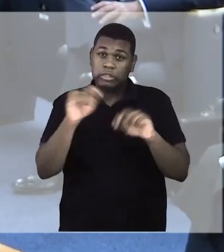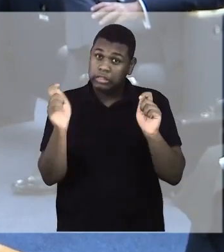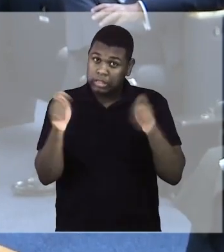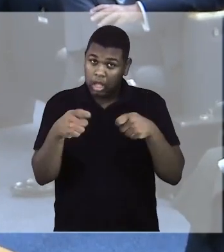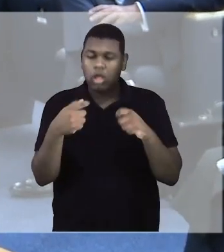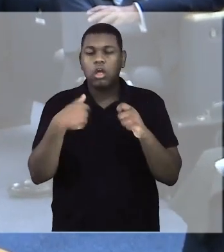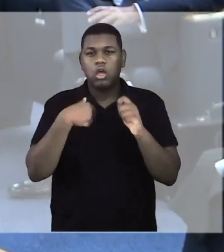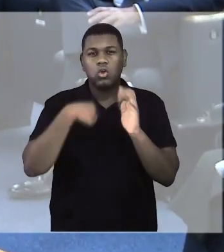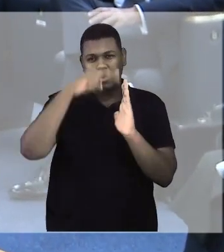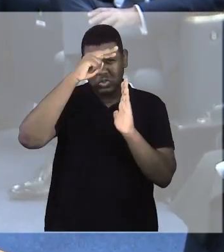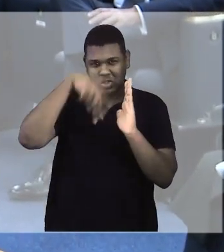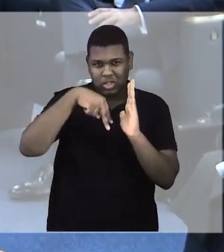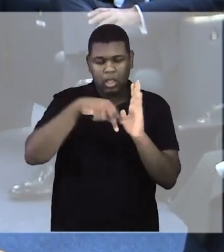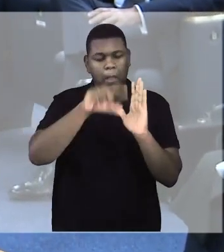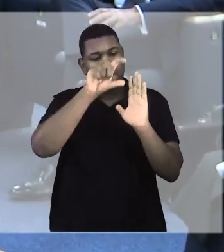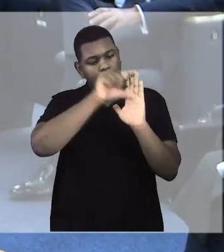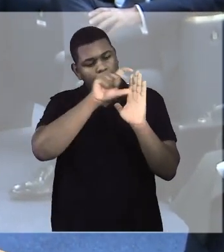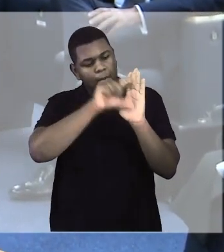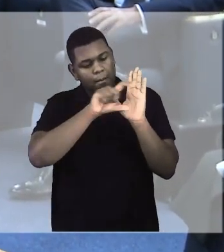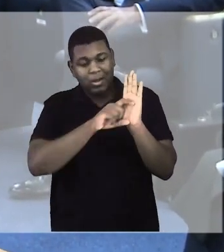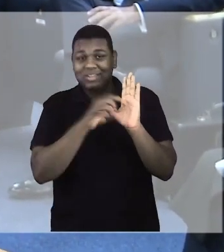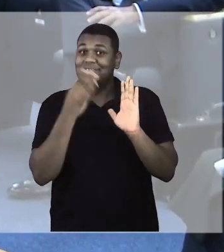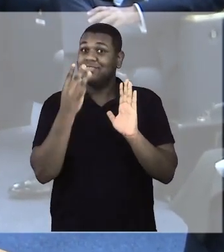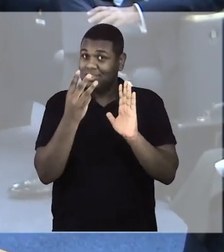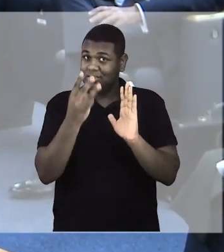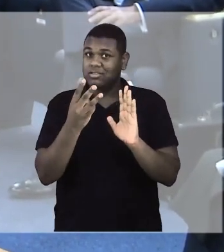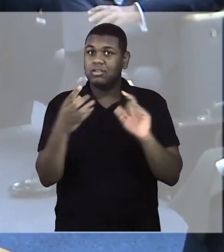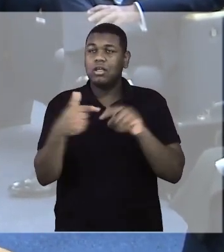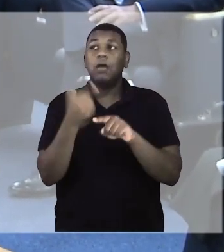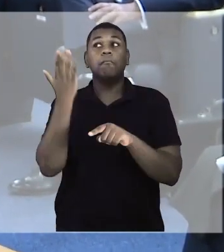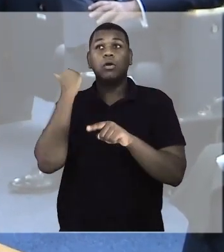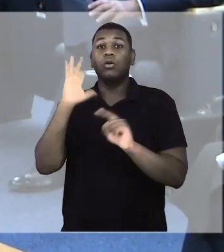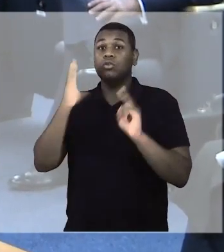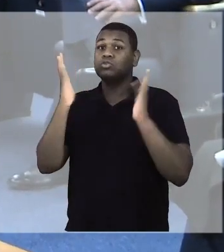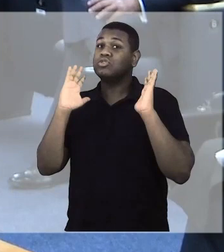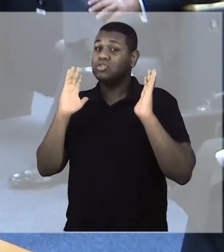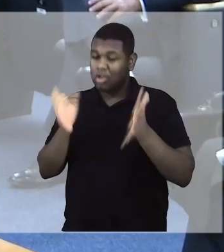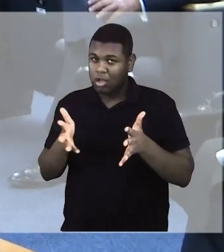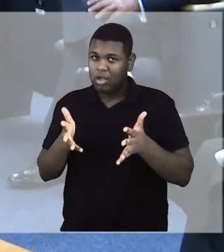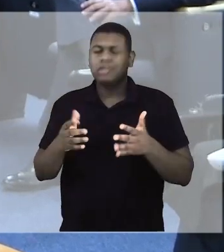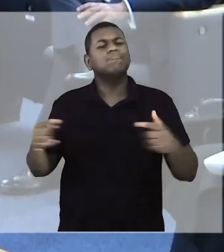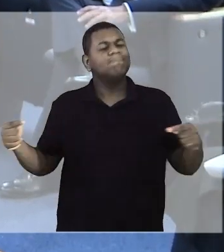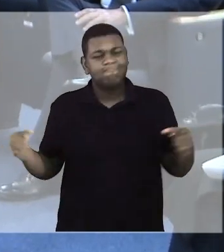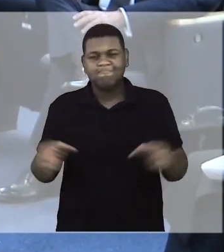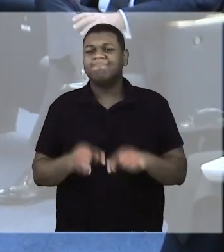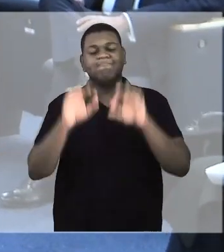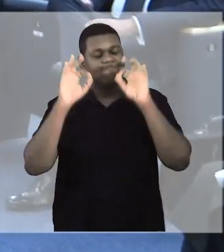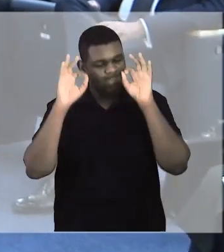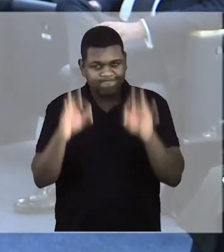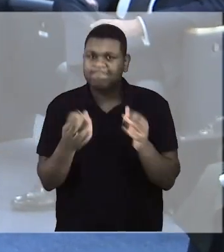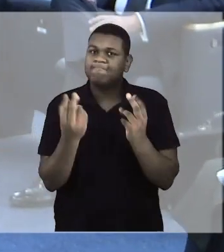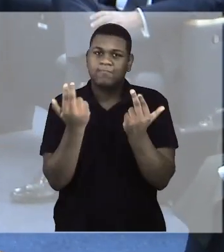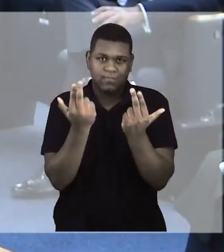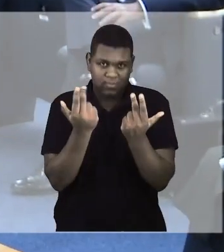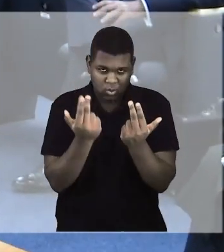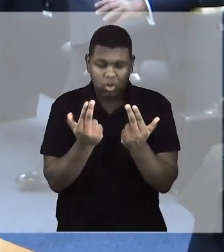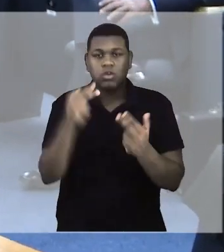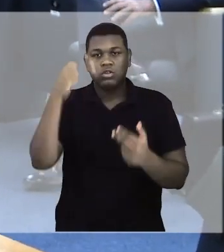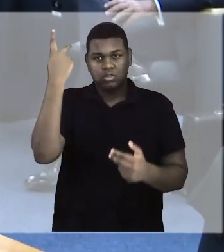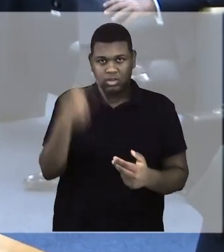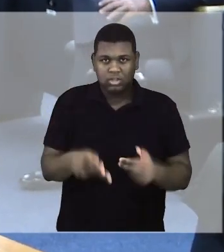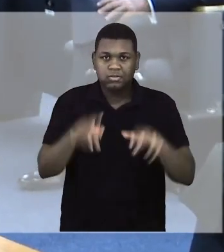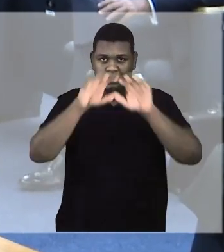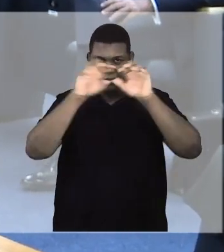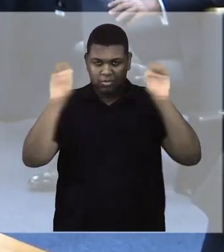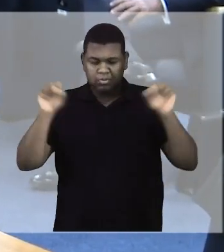quero citar a Vossas Excelências, se Vossa Excelência me permite, ler 3 parágrafos de um precedente deste egrégio tribunal